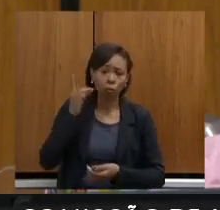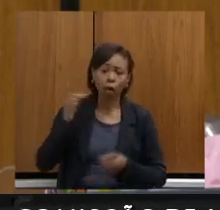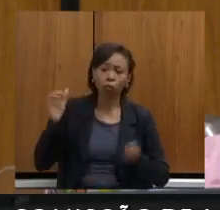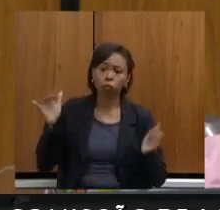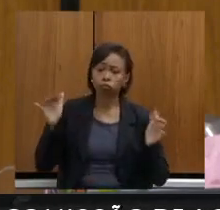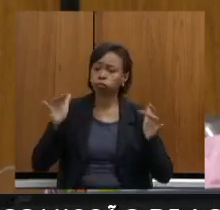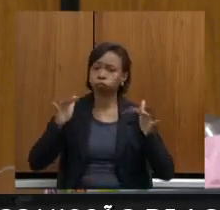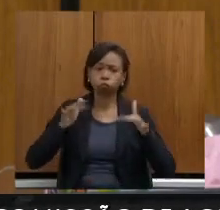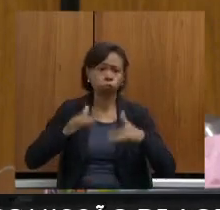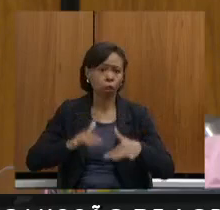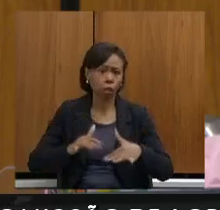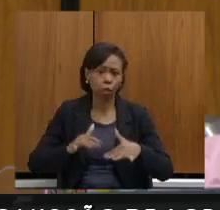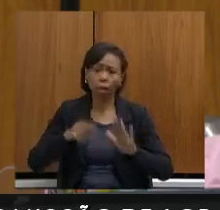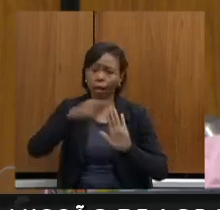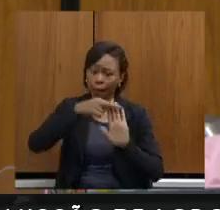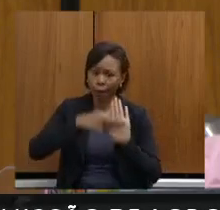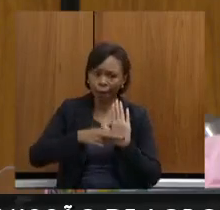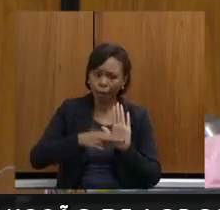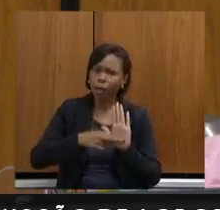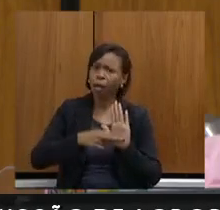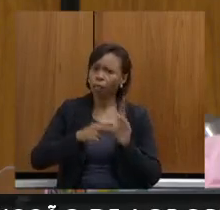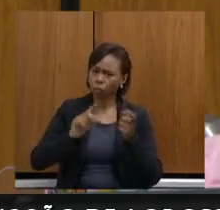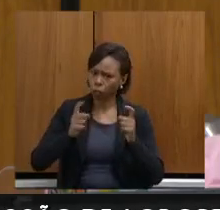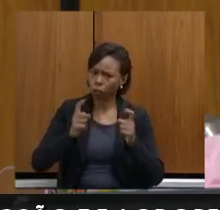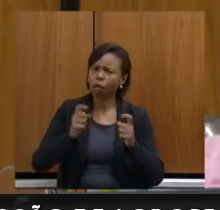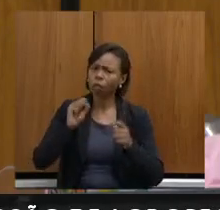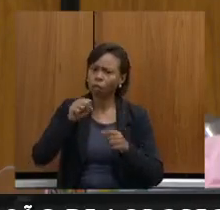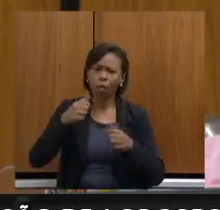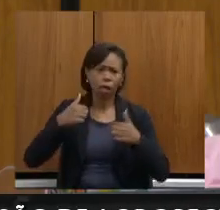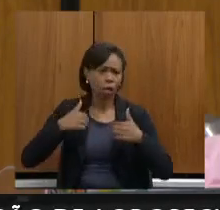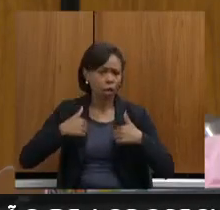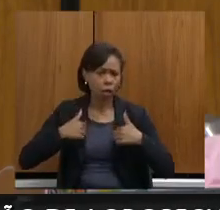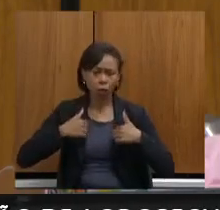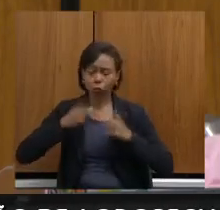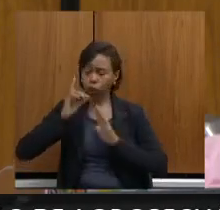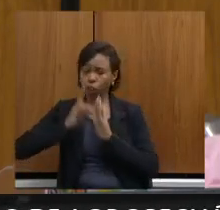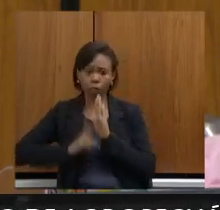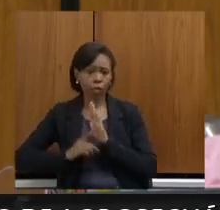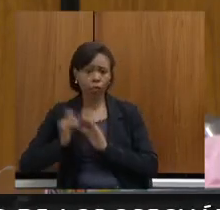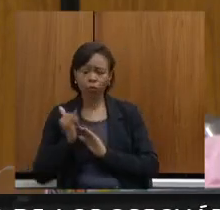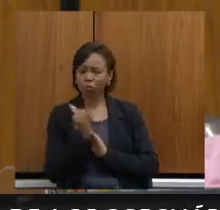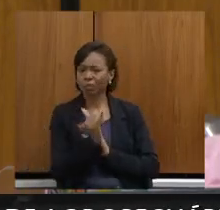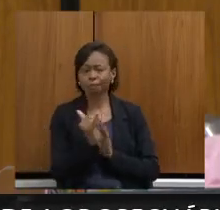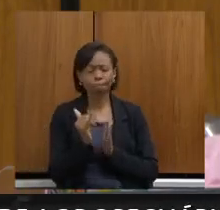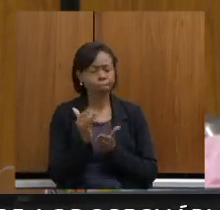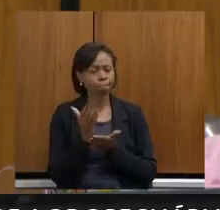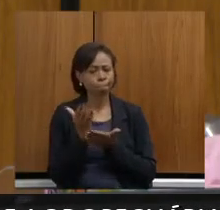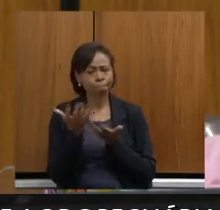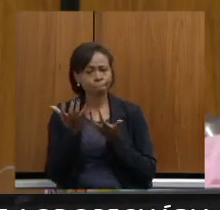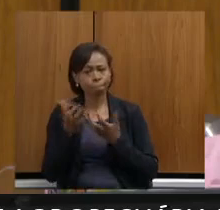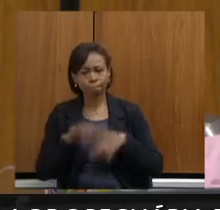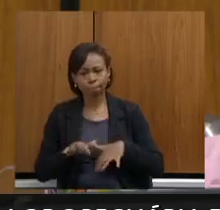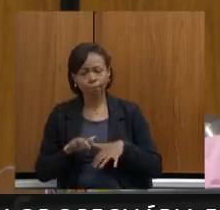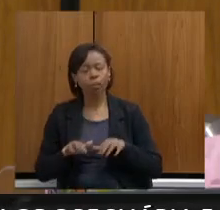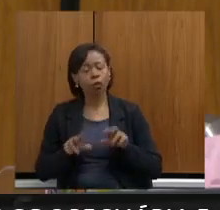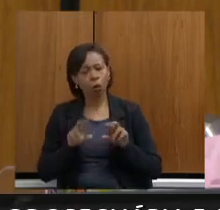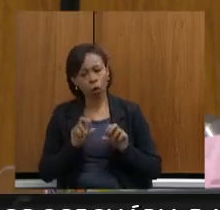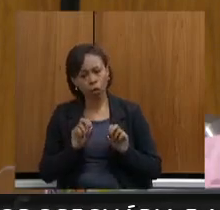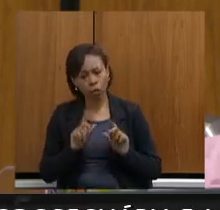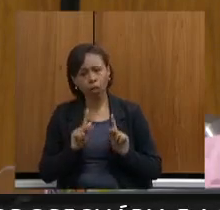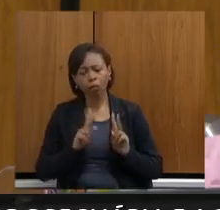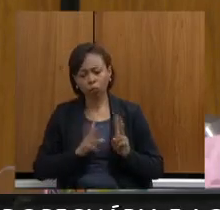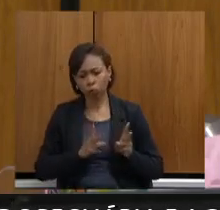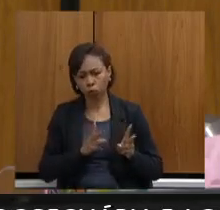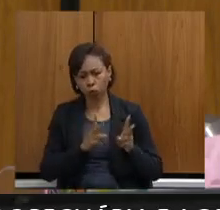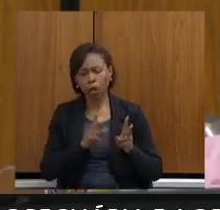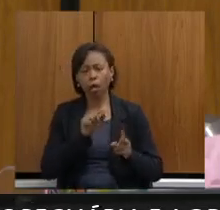é do rito e eu já abri mão do meu direito de réplica e vamos dar continuidade aos trabalhos da secretaria